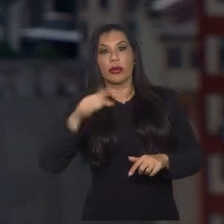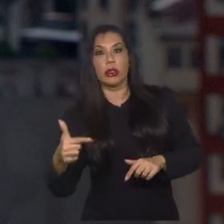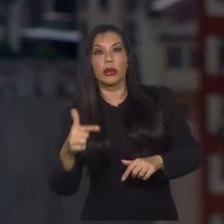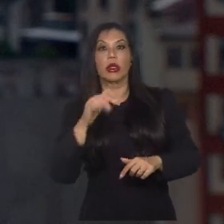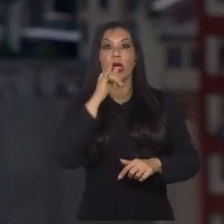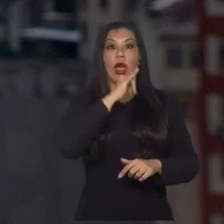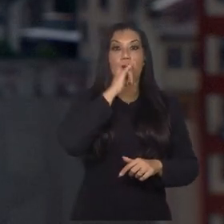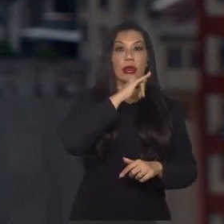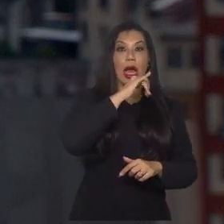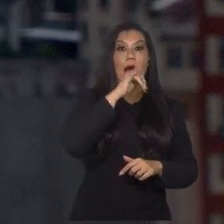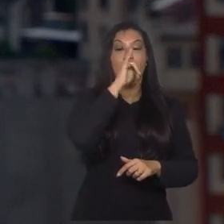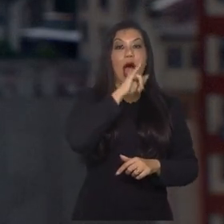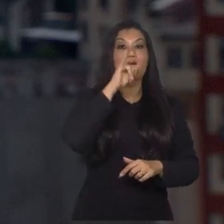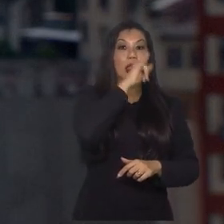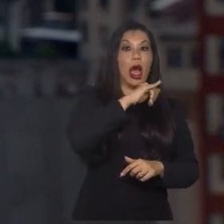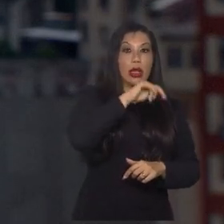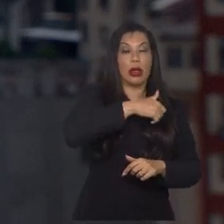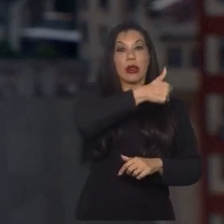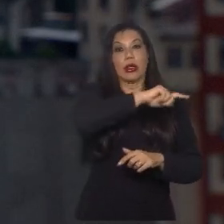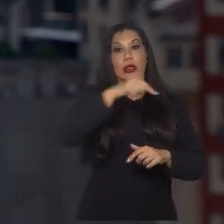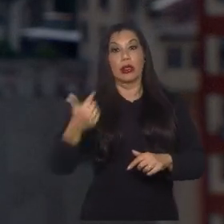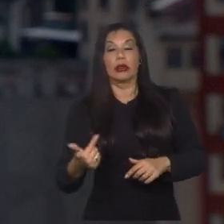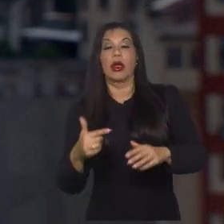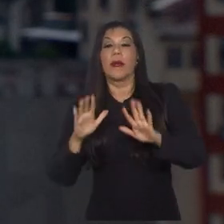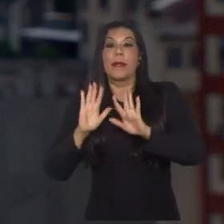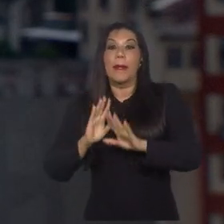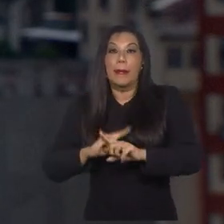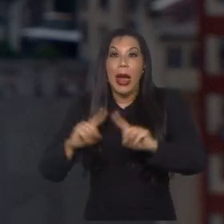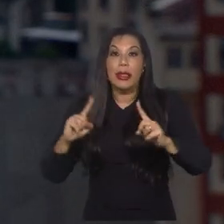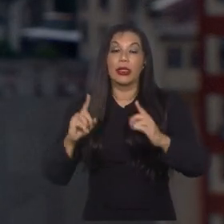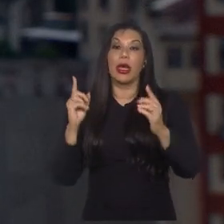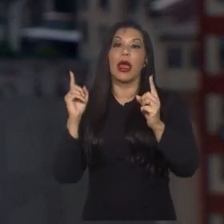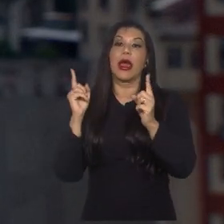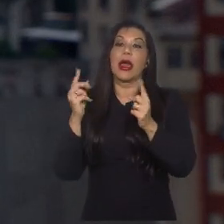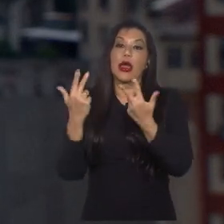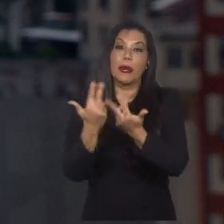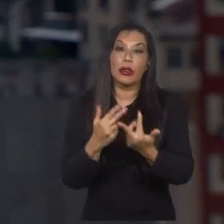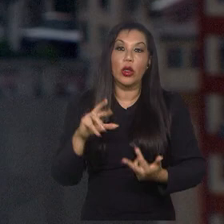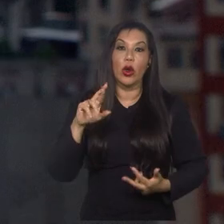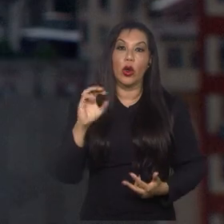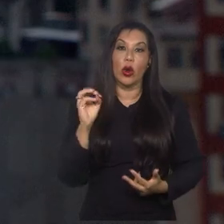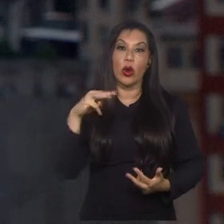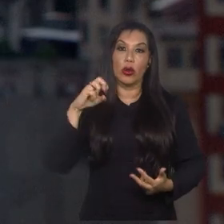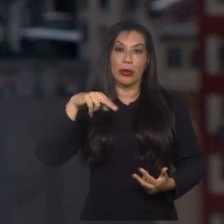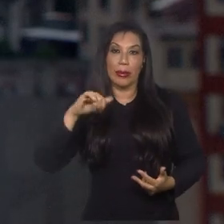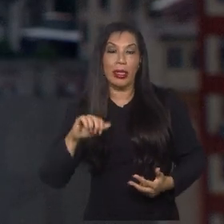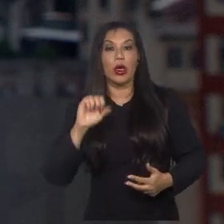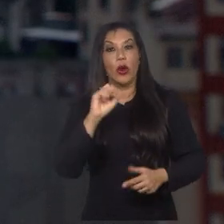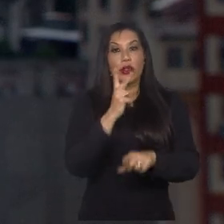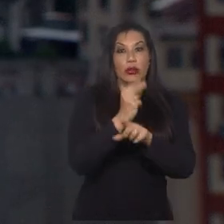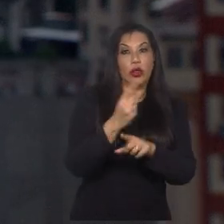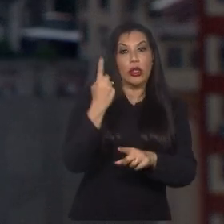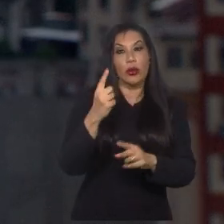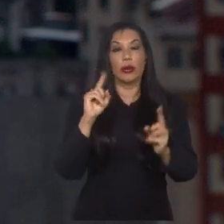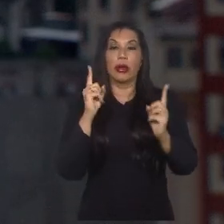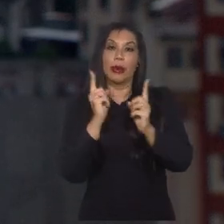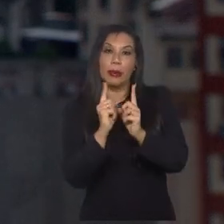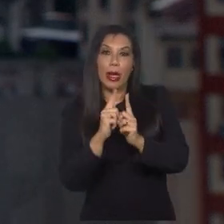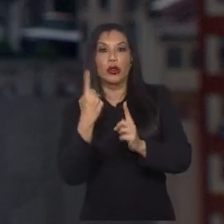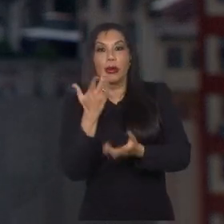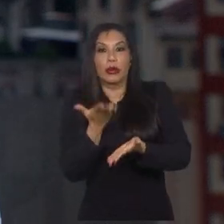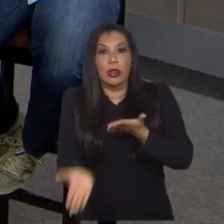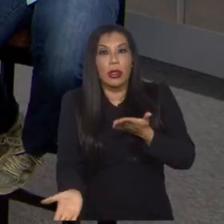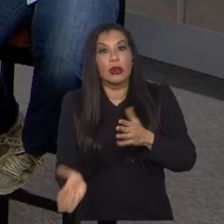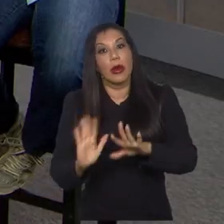porque ela acabou empatando mesmo com a Romênia. Então, assim, num histórico de 10 jogos, você ter 8 vitórias, 1 empate e 1 derrota, já faz com que a